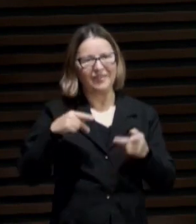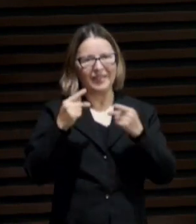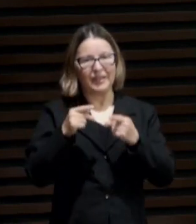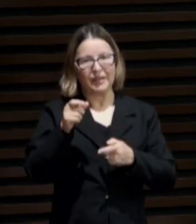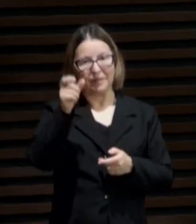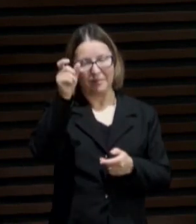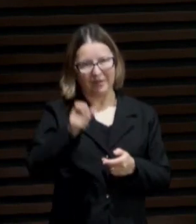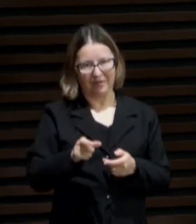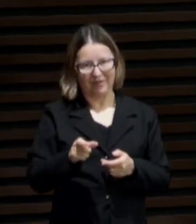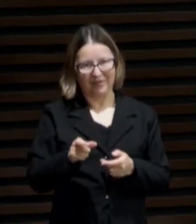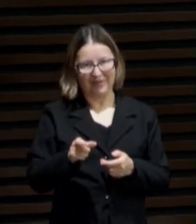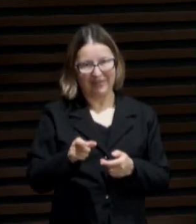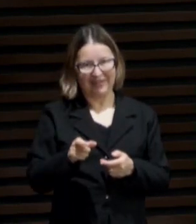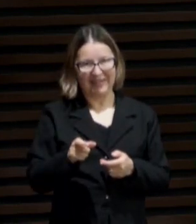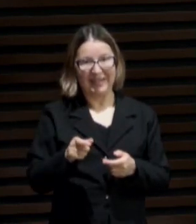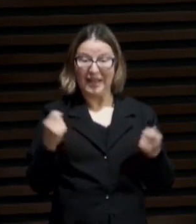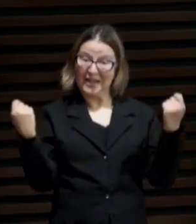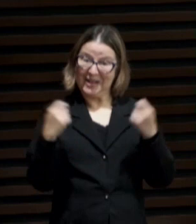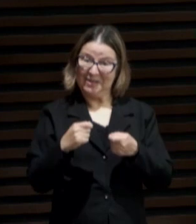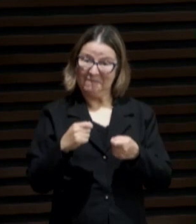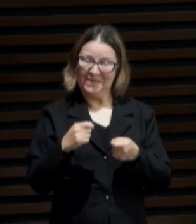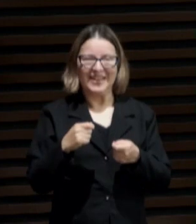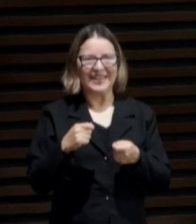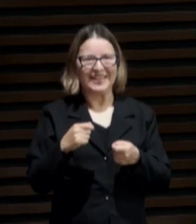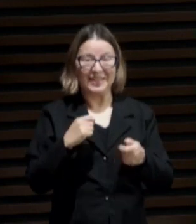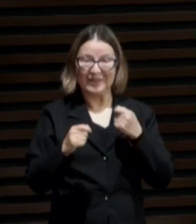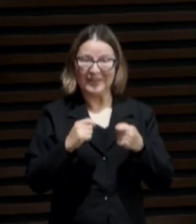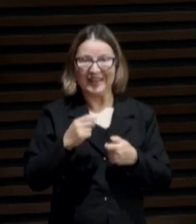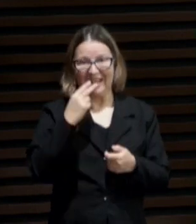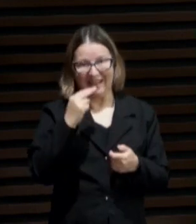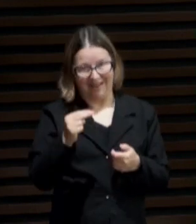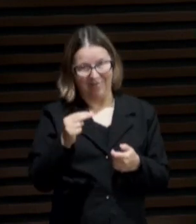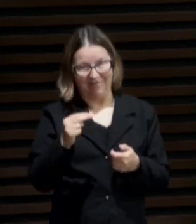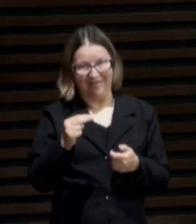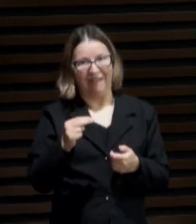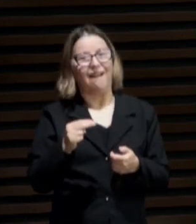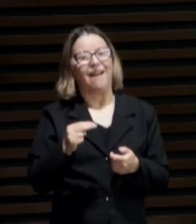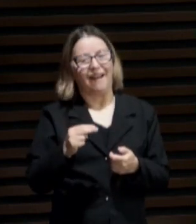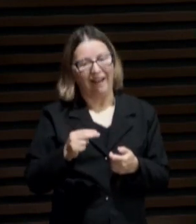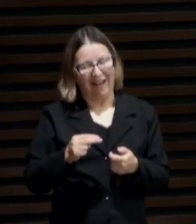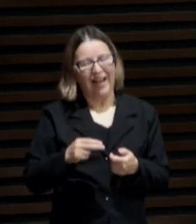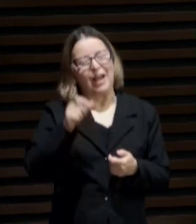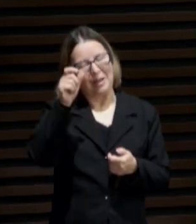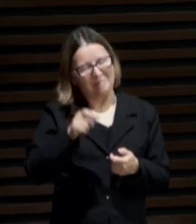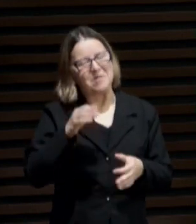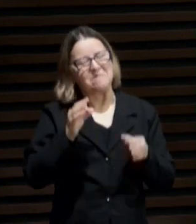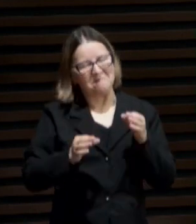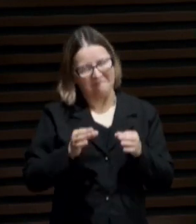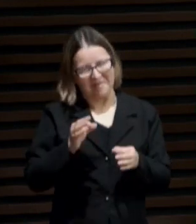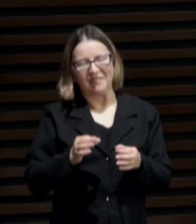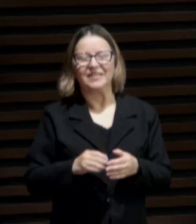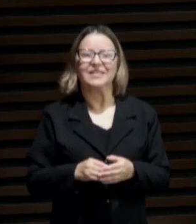capaz de controlar a língua pode ser considerado um ser humano perfeito. Olha o que Tiago capítulo